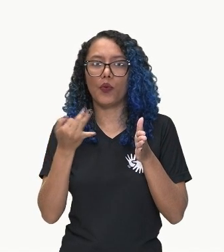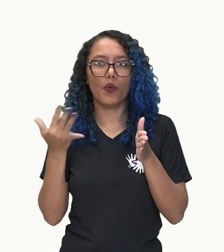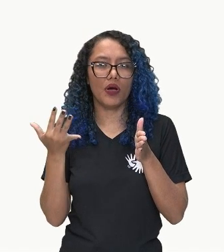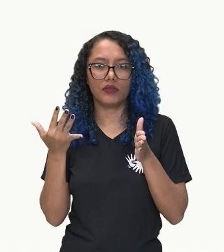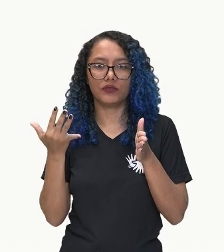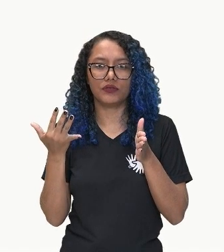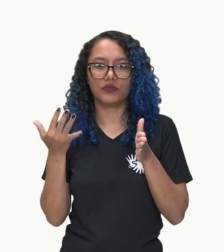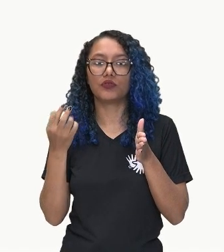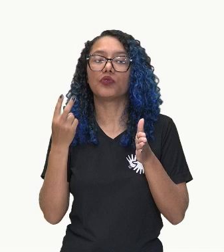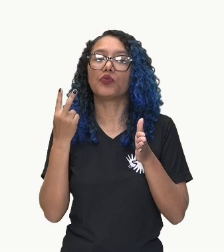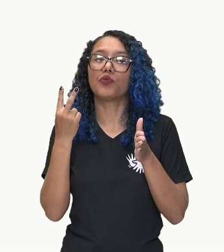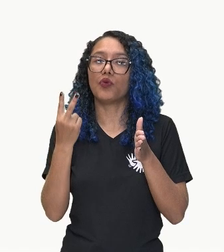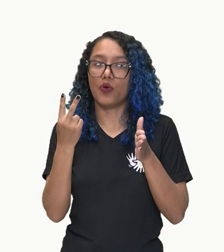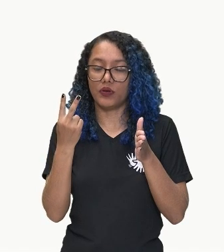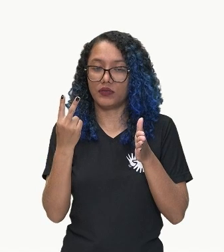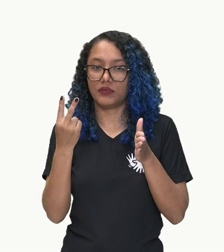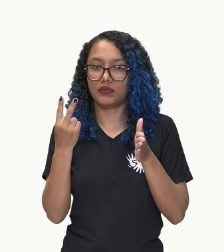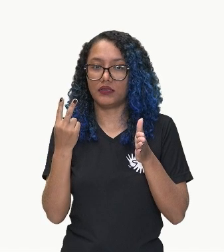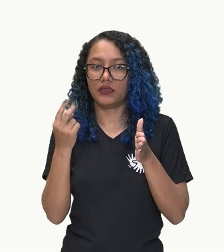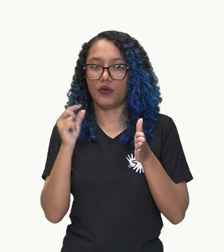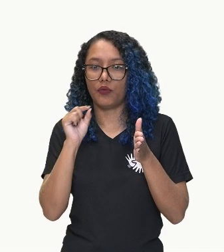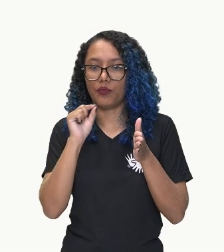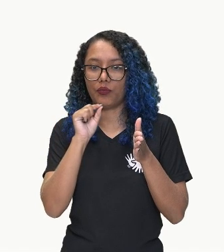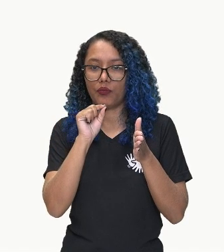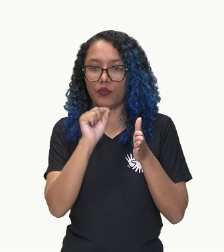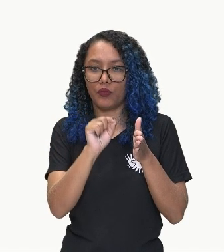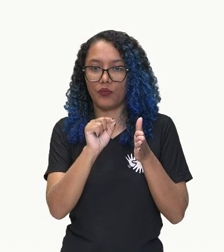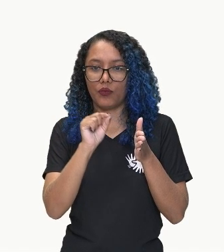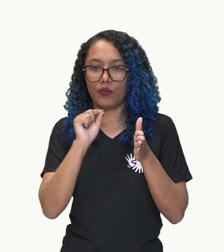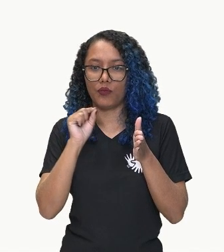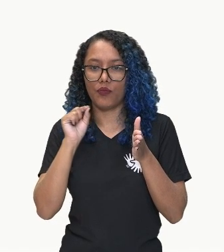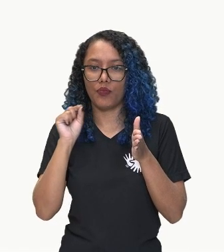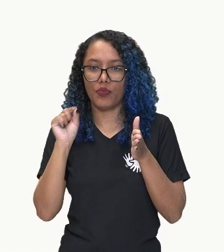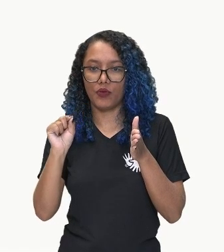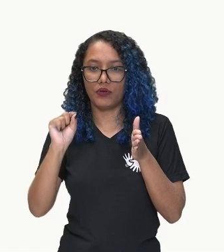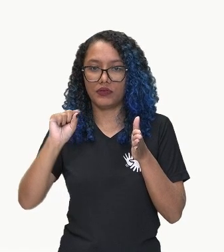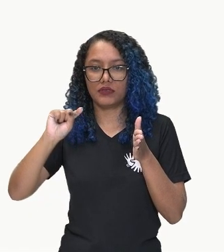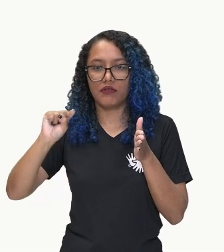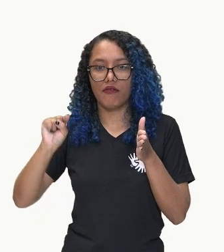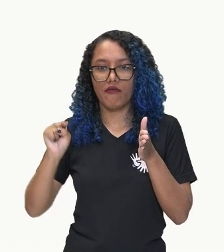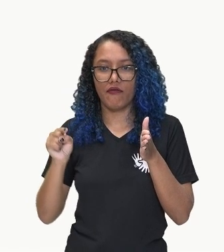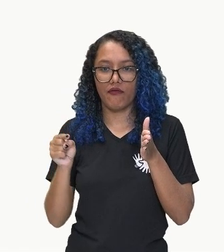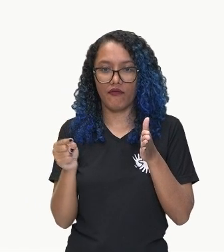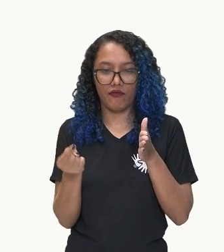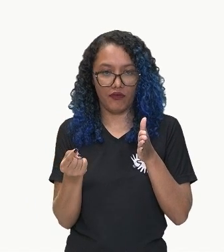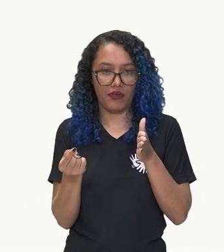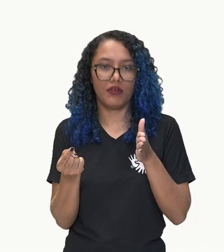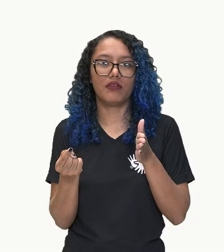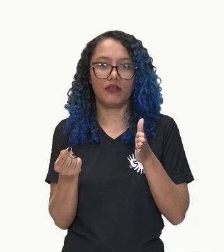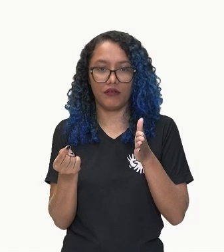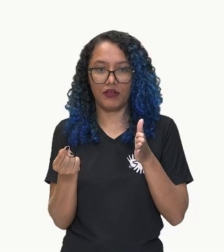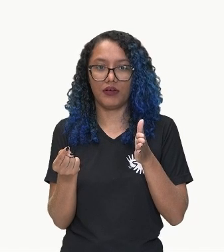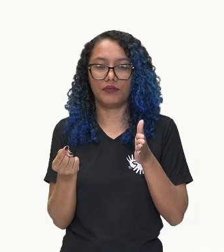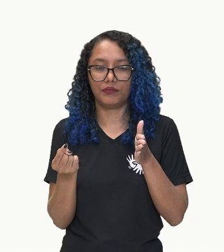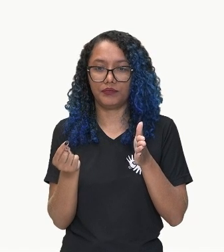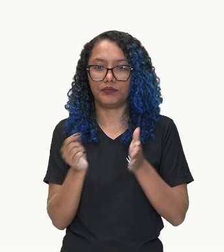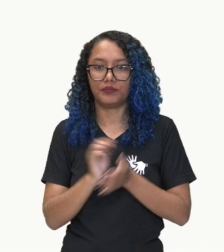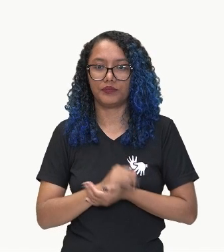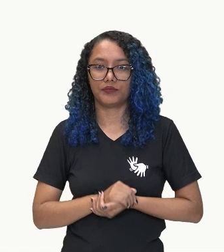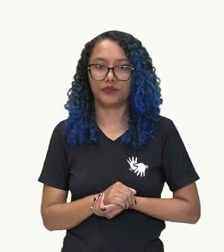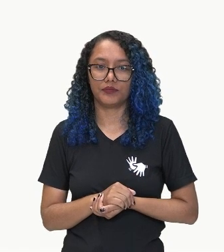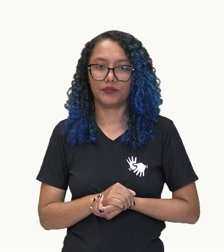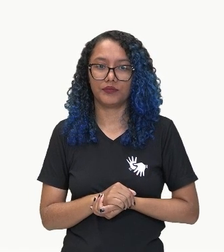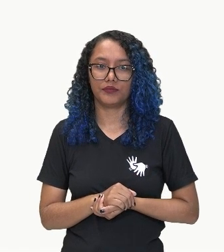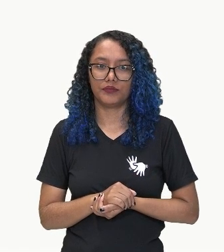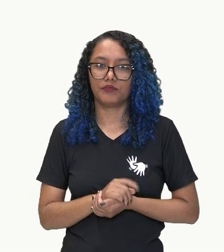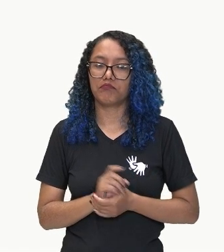vírgula? 2. Então, 1, 2, e quem vai entrar? A vírgula. Pronto.